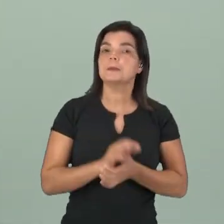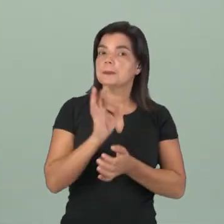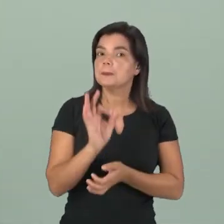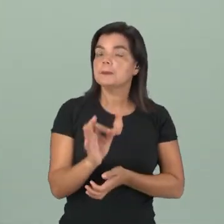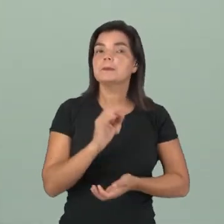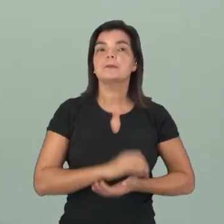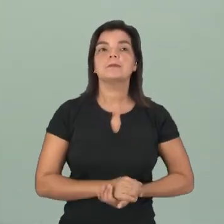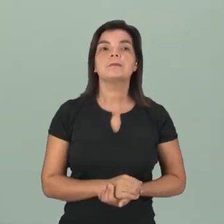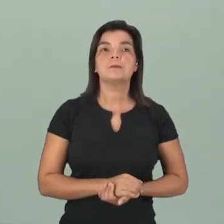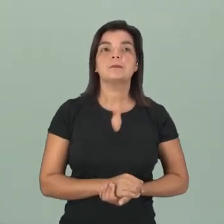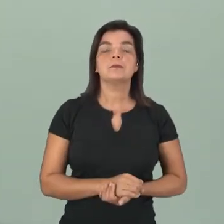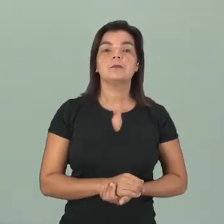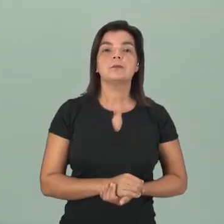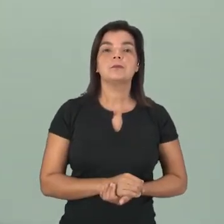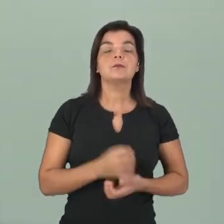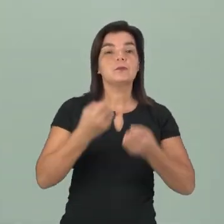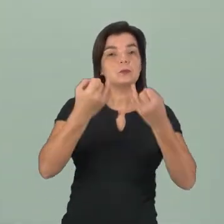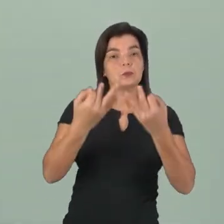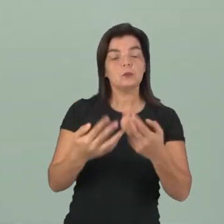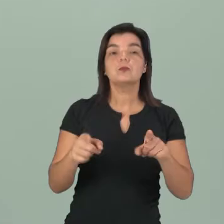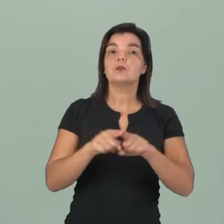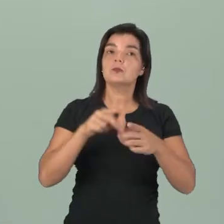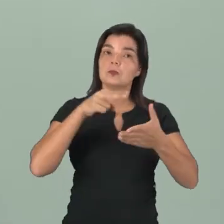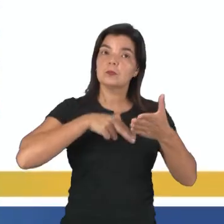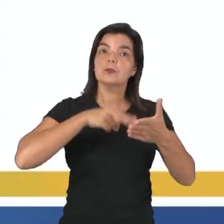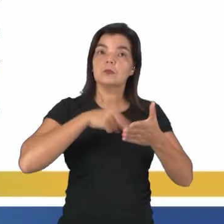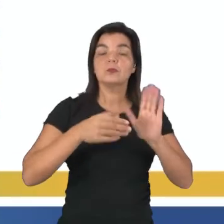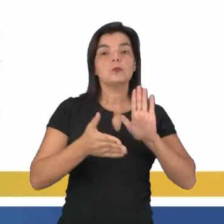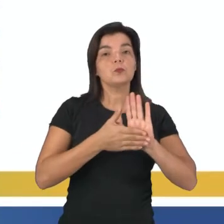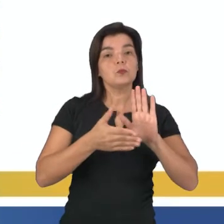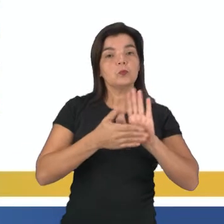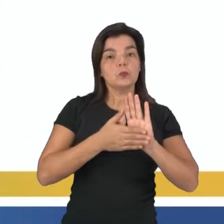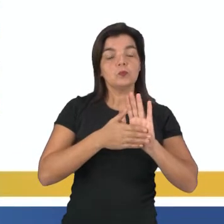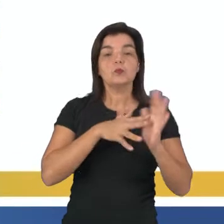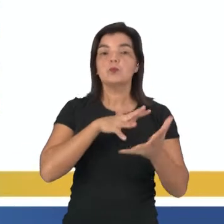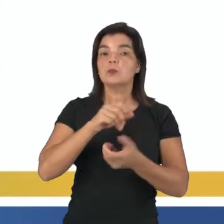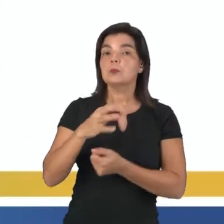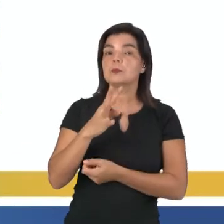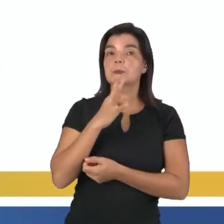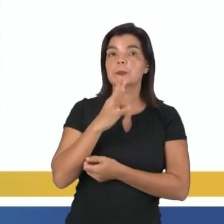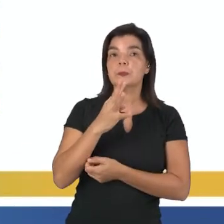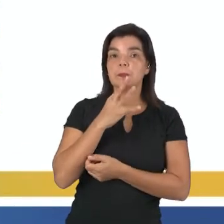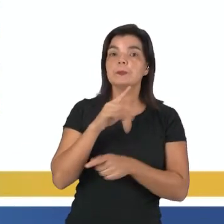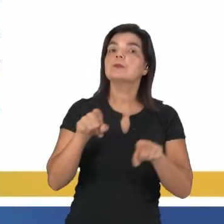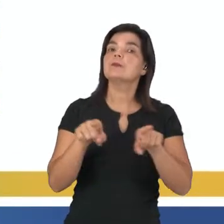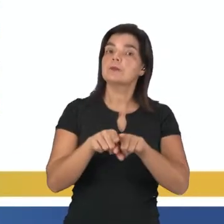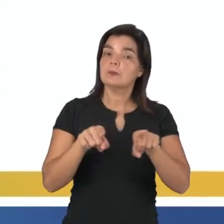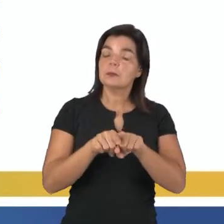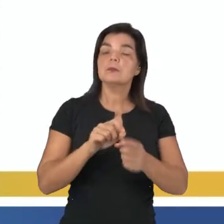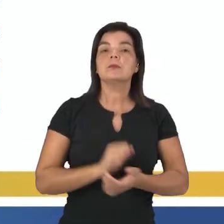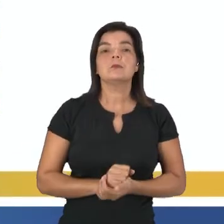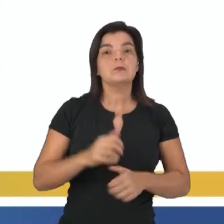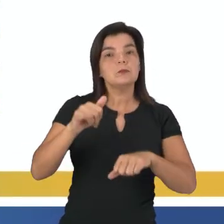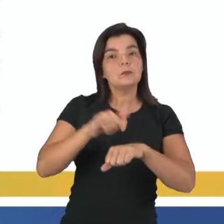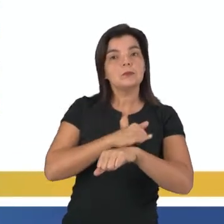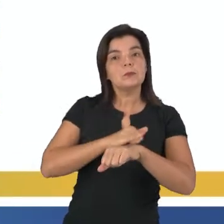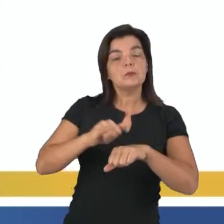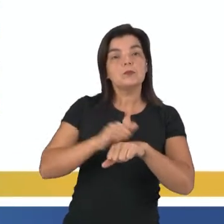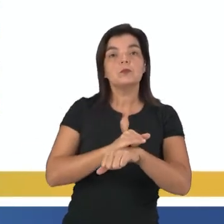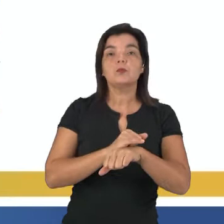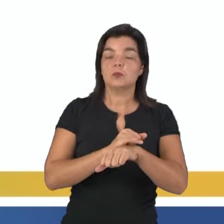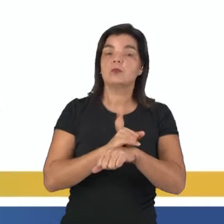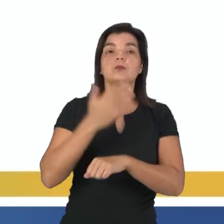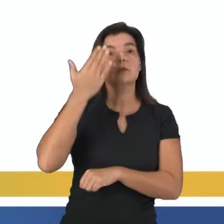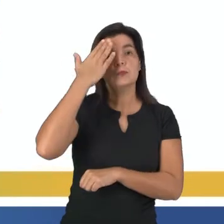tá? Então, como eu disse antes, né, a leitura ela pode proporcionar um mundo de conhecimento, tá? E pode estabelecer estratégia para uma